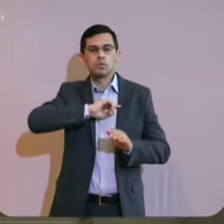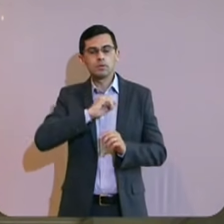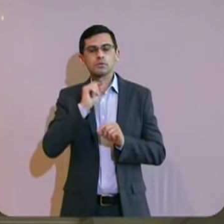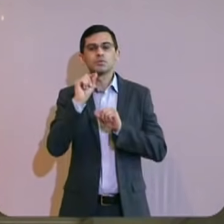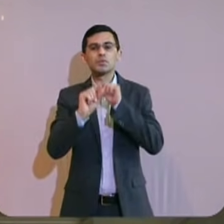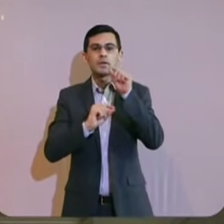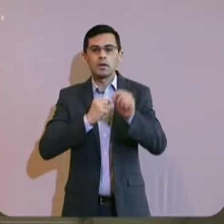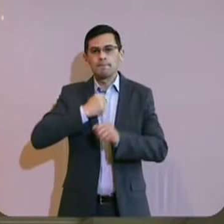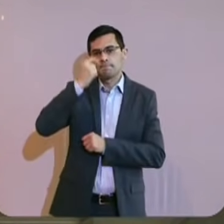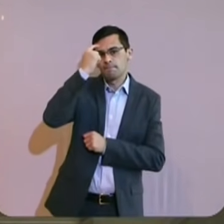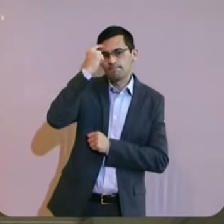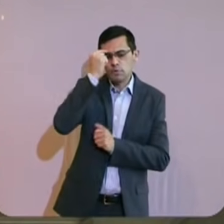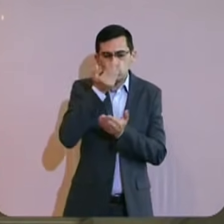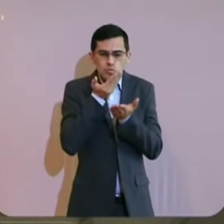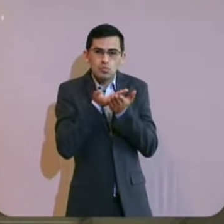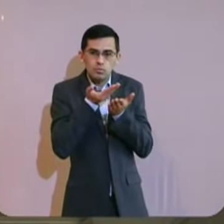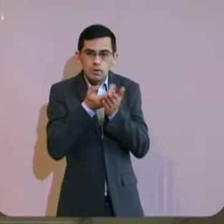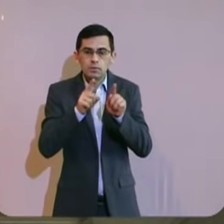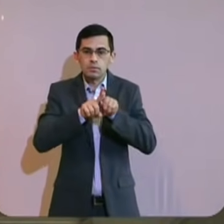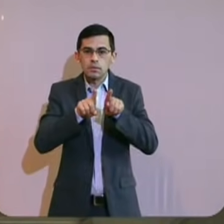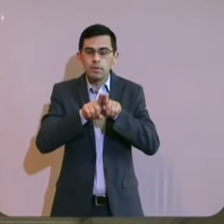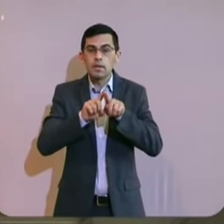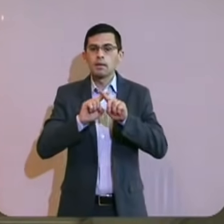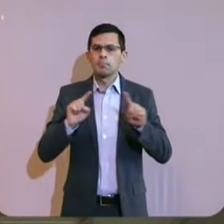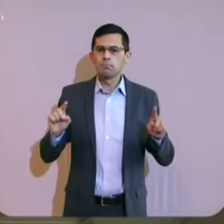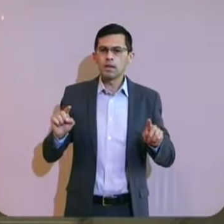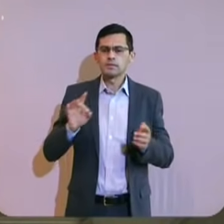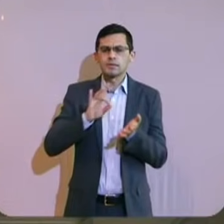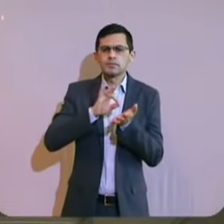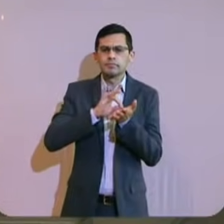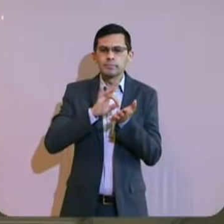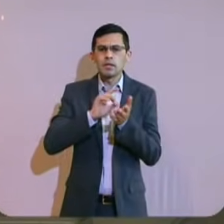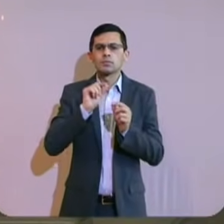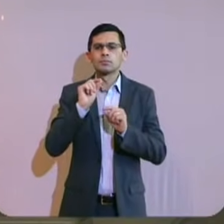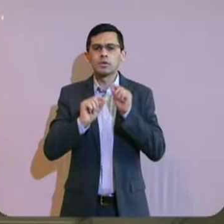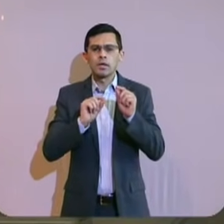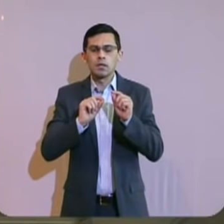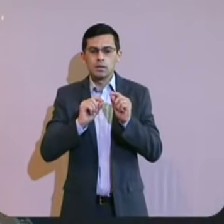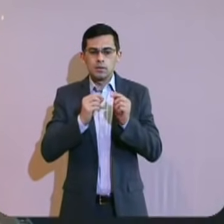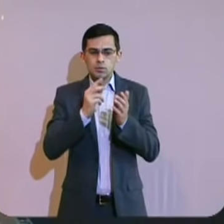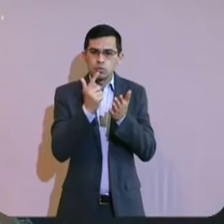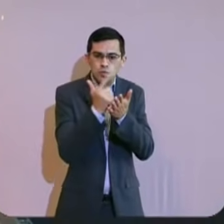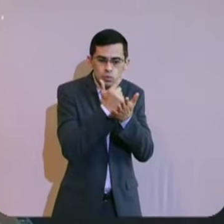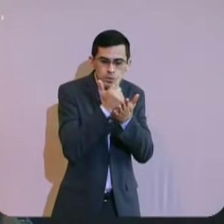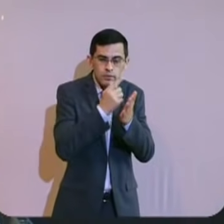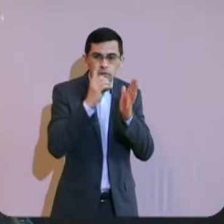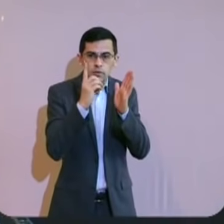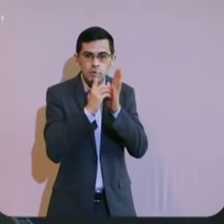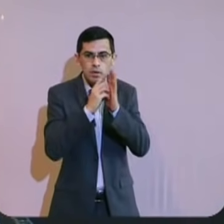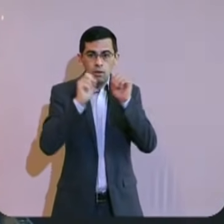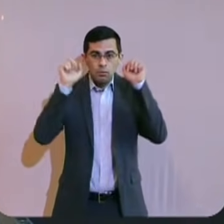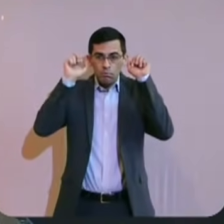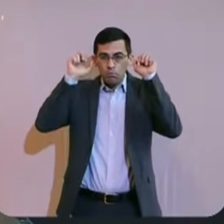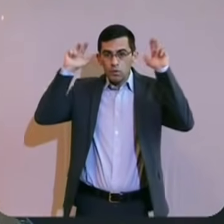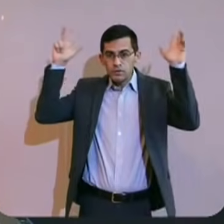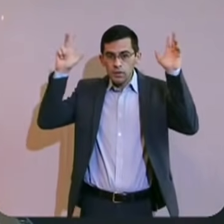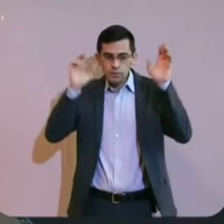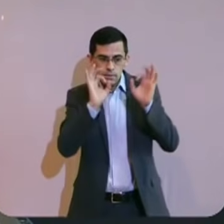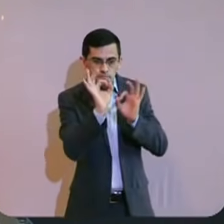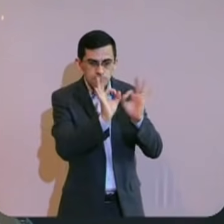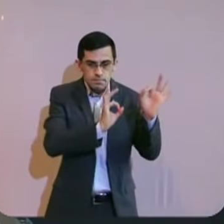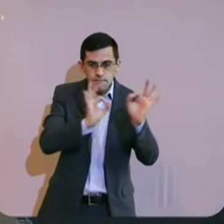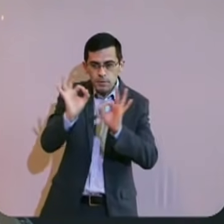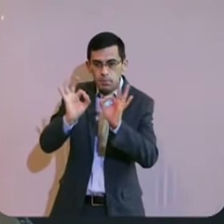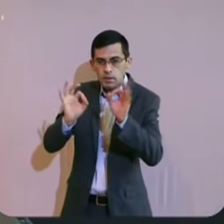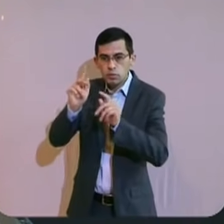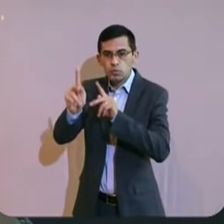estar meditando nele. E é interessante porque no livro de Deuteronômio, Moisés está